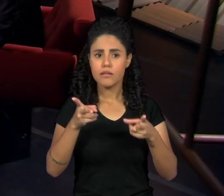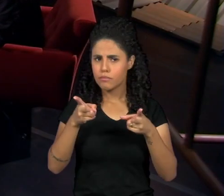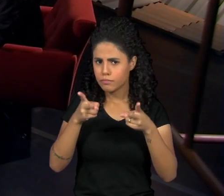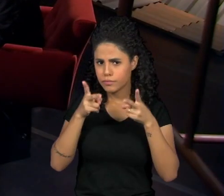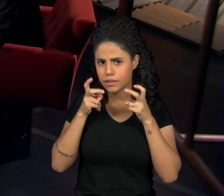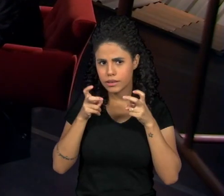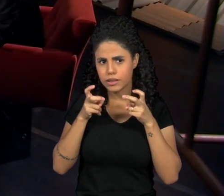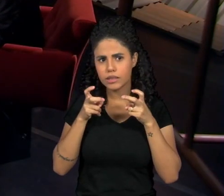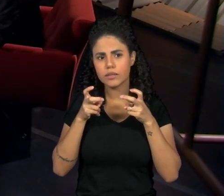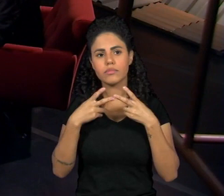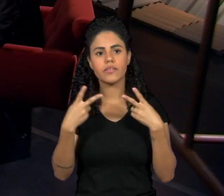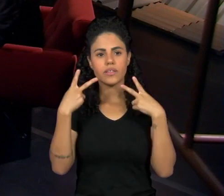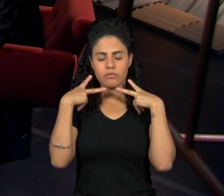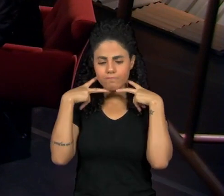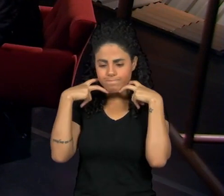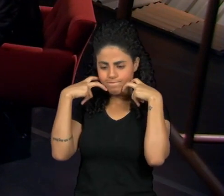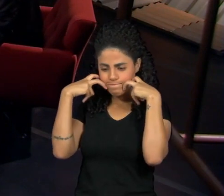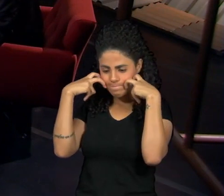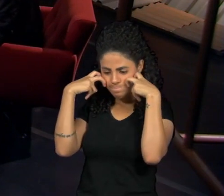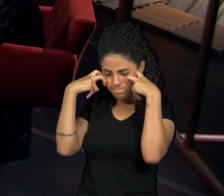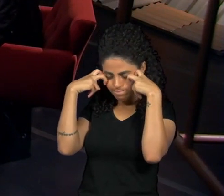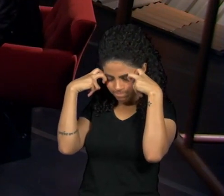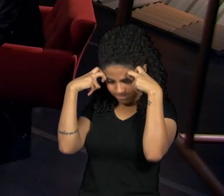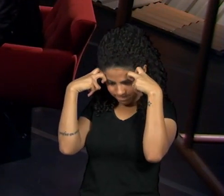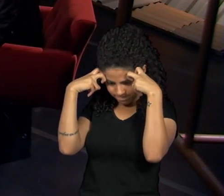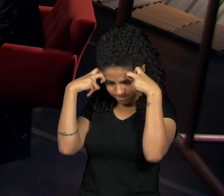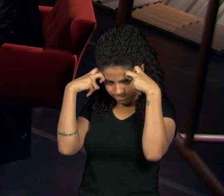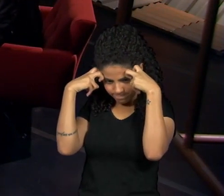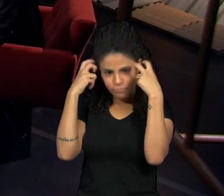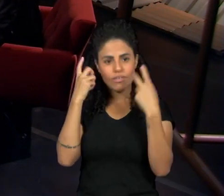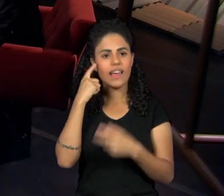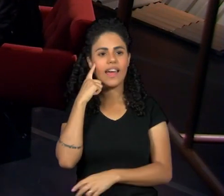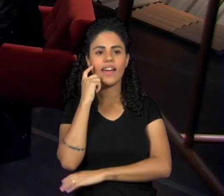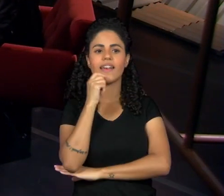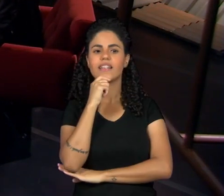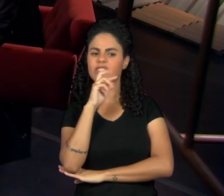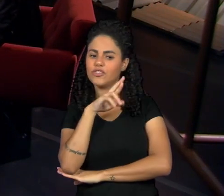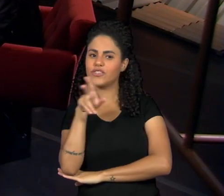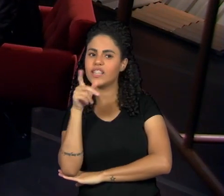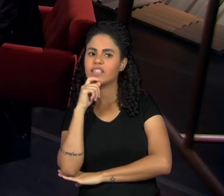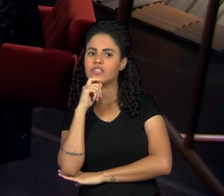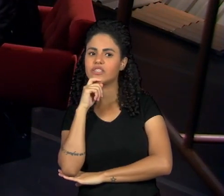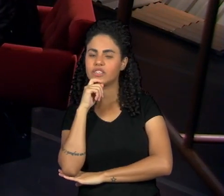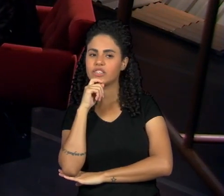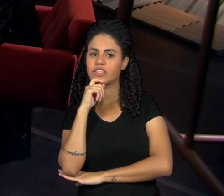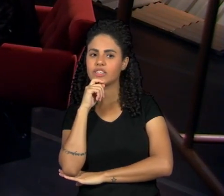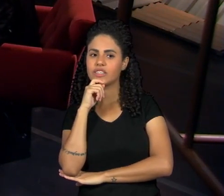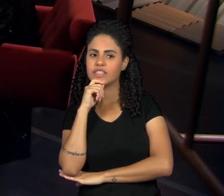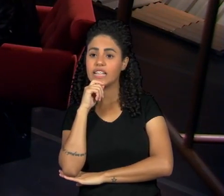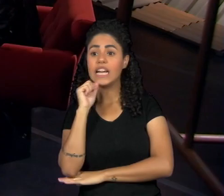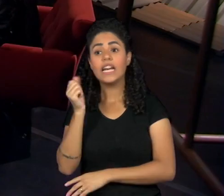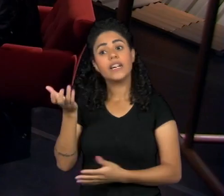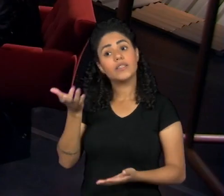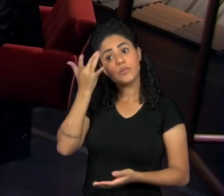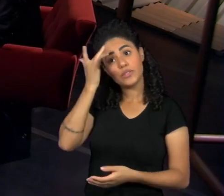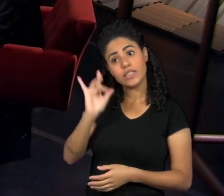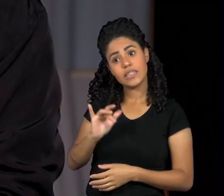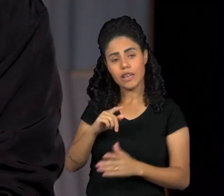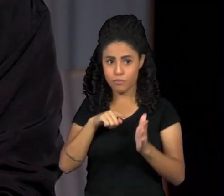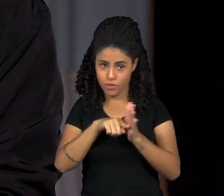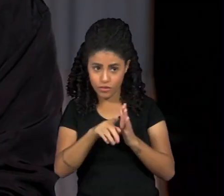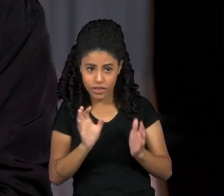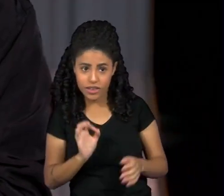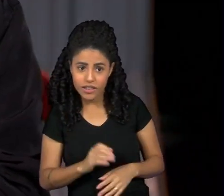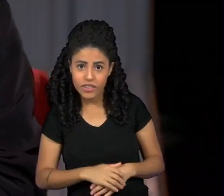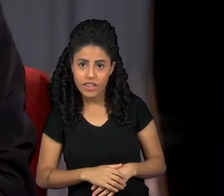essa coisa do envergonhado é um charme também, não é? É. Não é? Não sei. Estou perguntando,